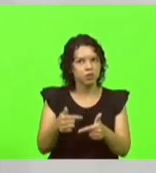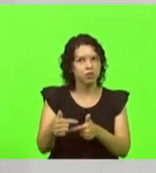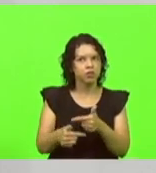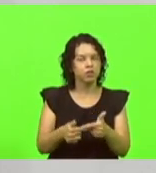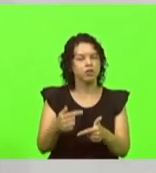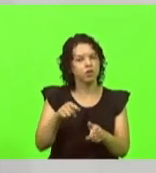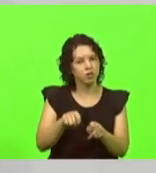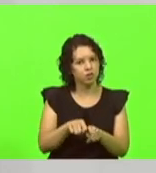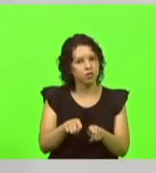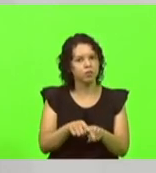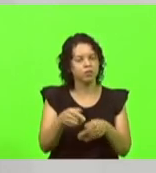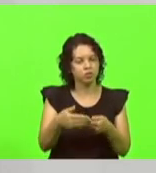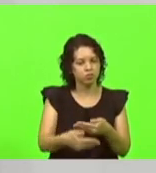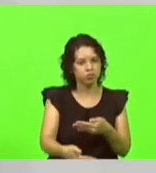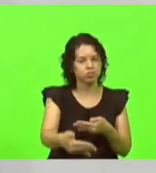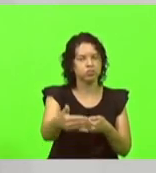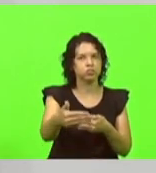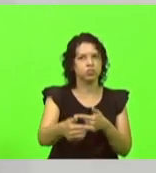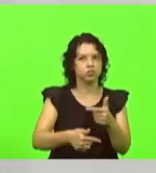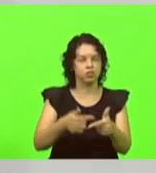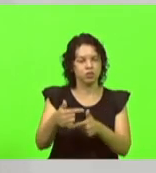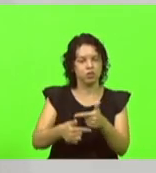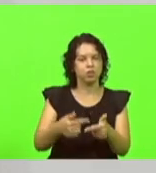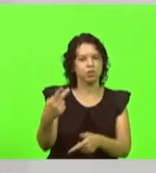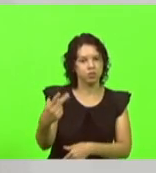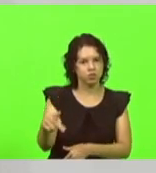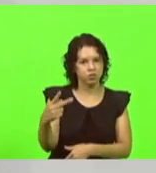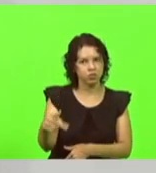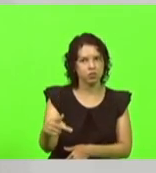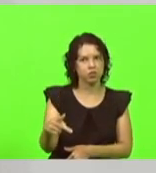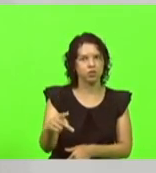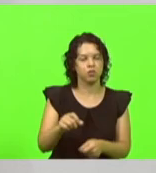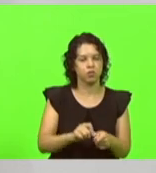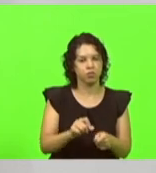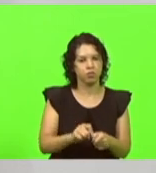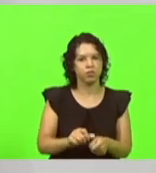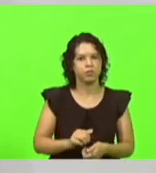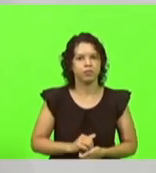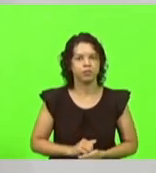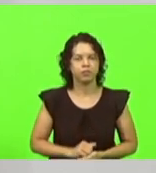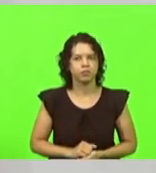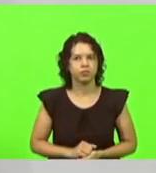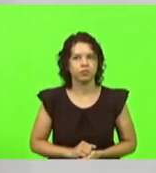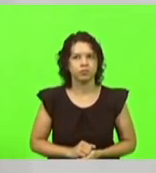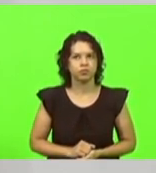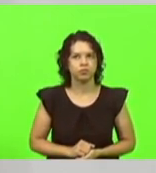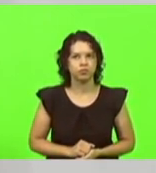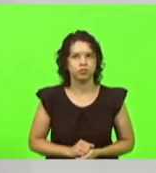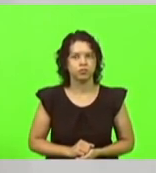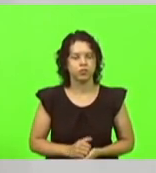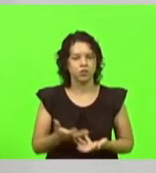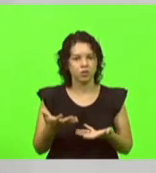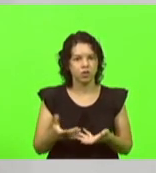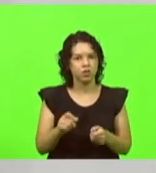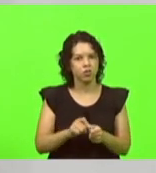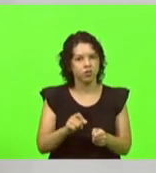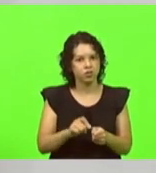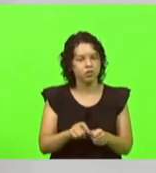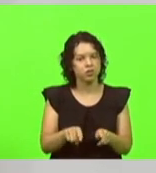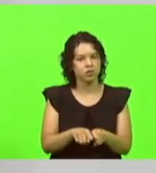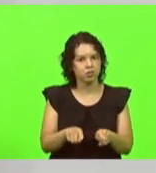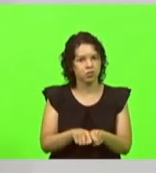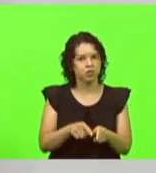adiante o trabalho que Vossa Excelência aqui executou. Quero fazer esse mesmo